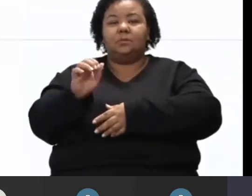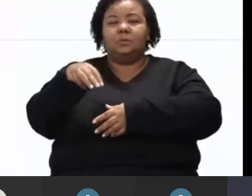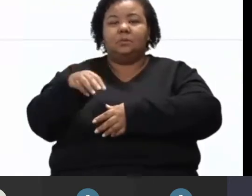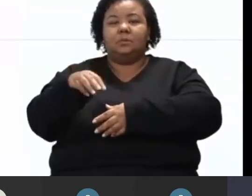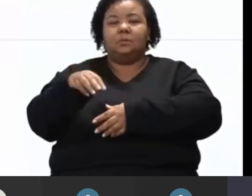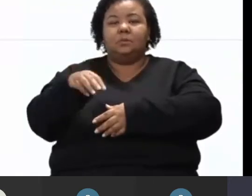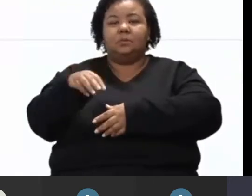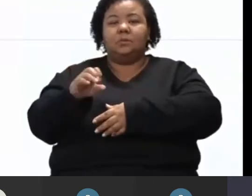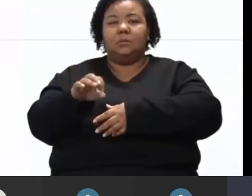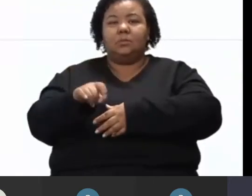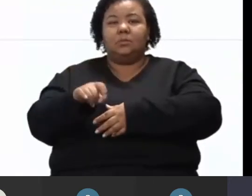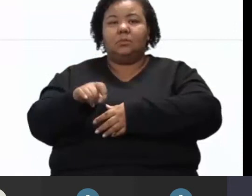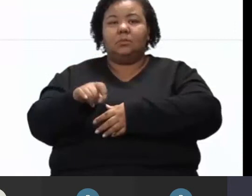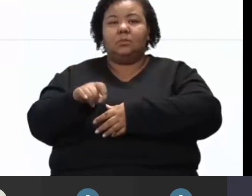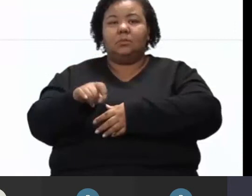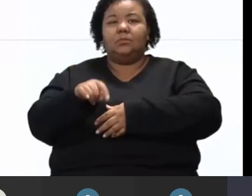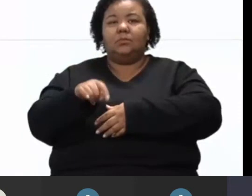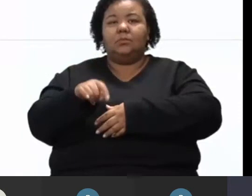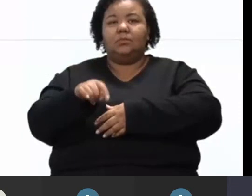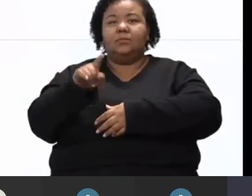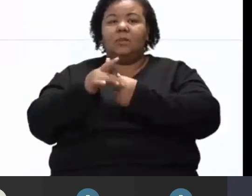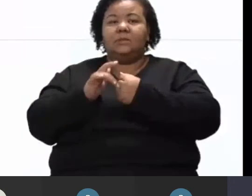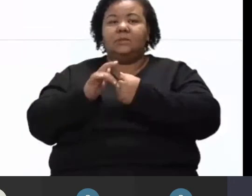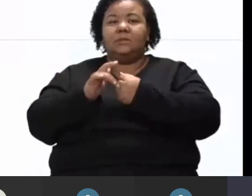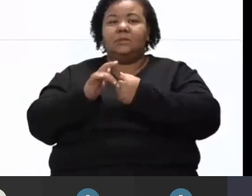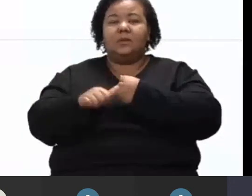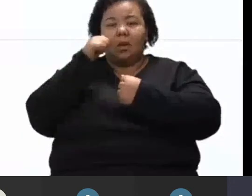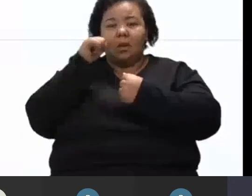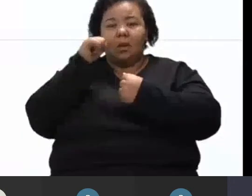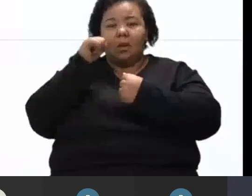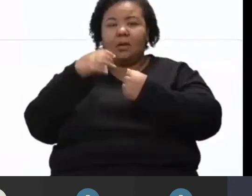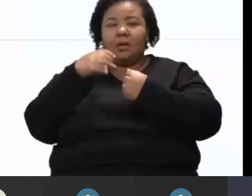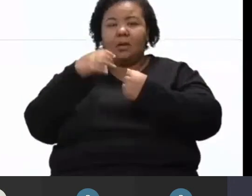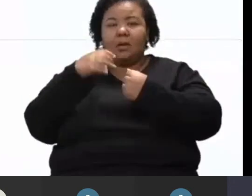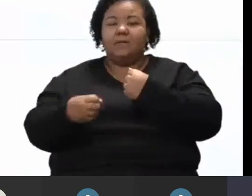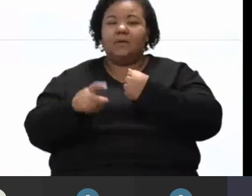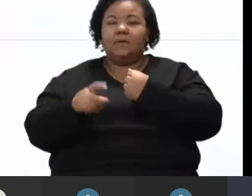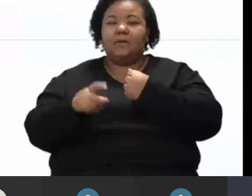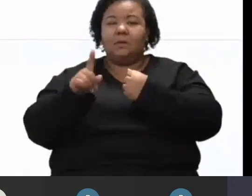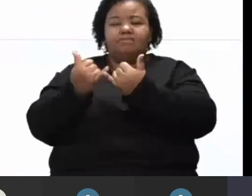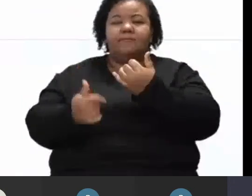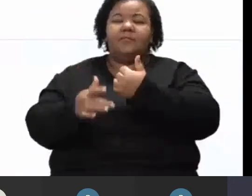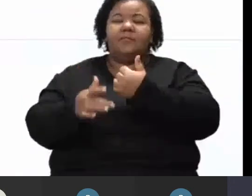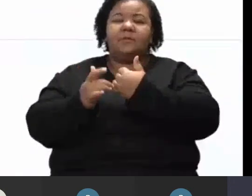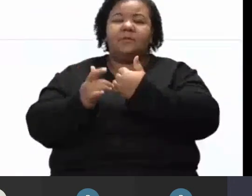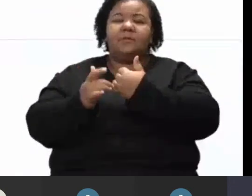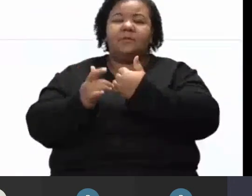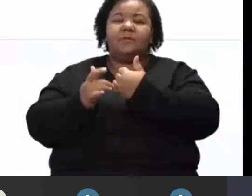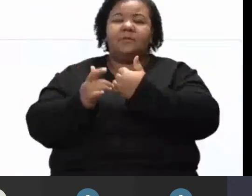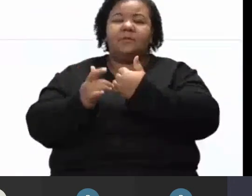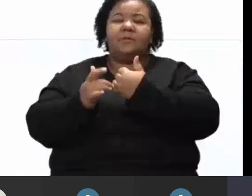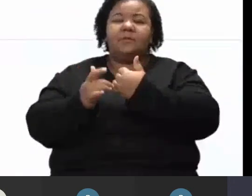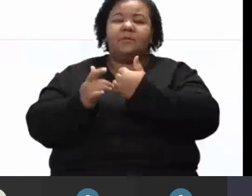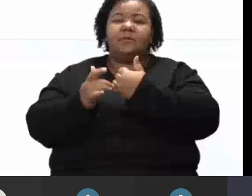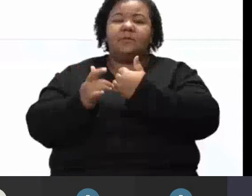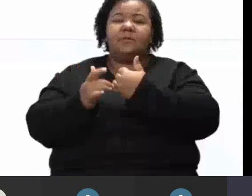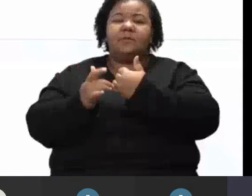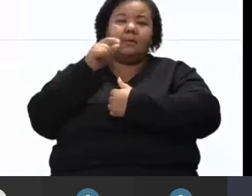É uma célula filha que vai ser ali idêntica ali à célula mãe, ela vai se reproduzir a